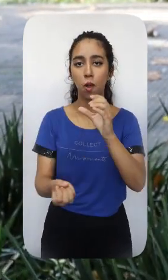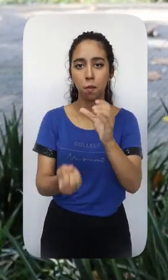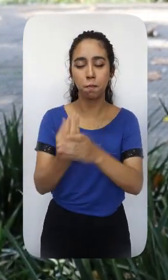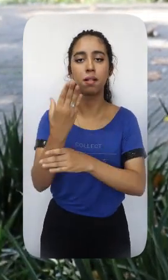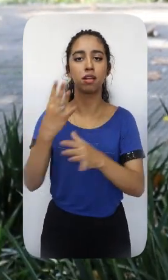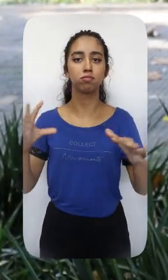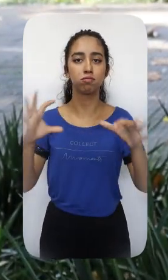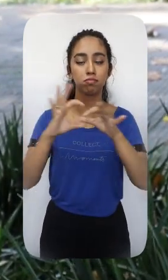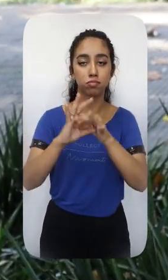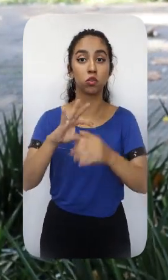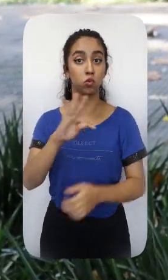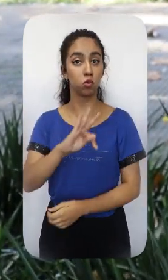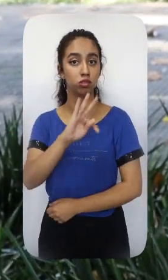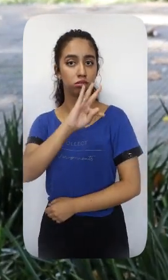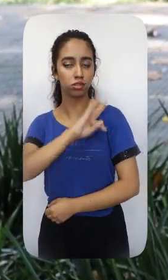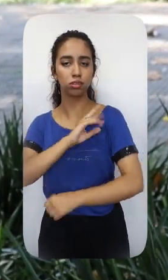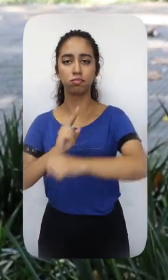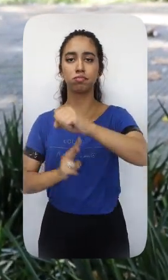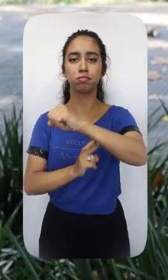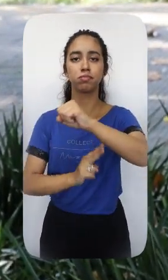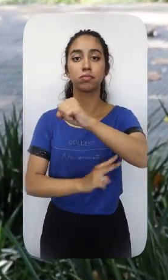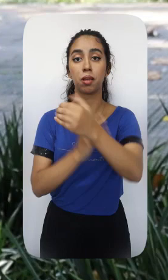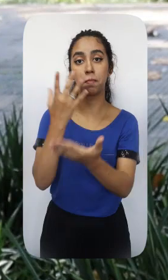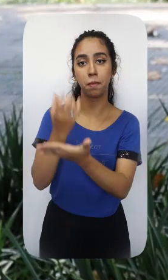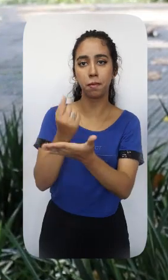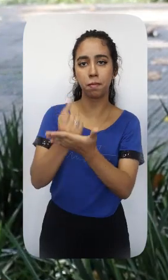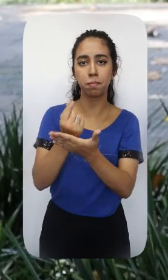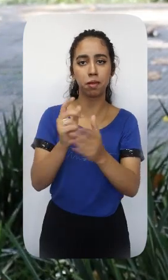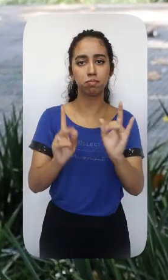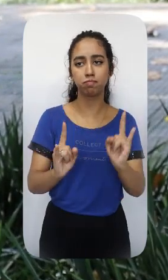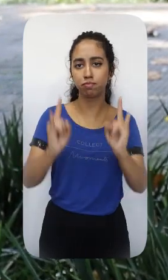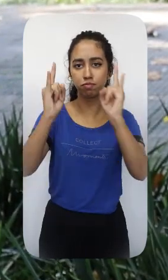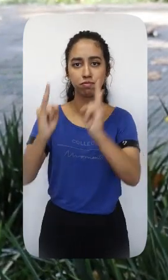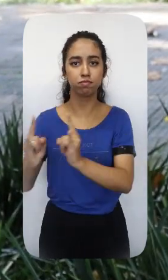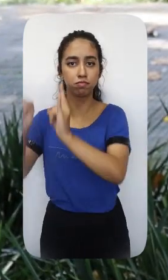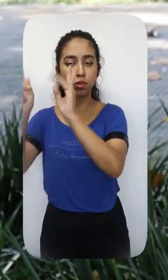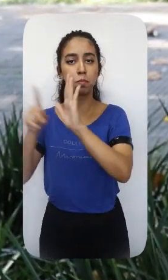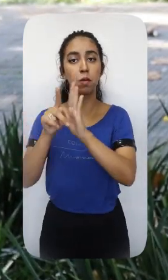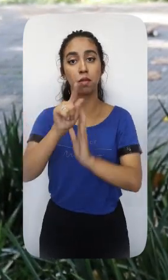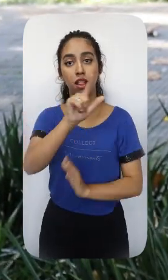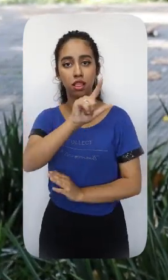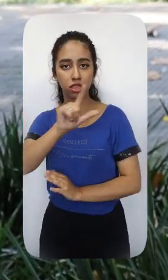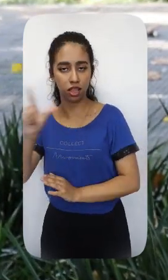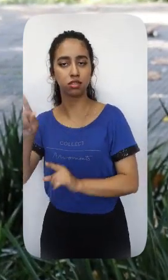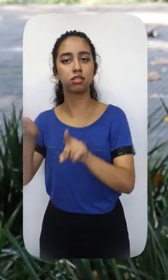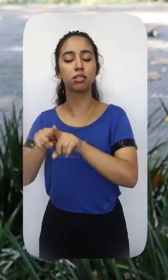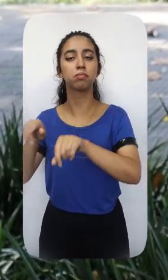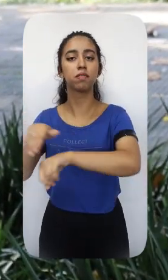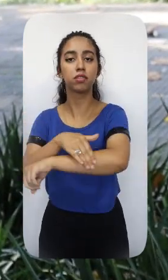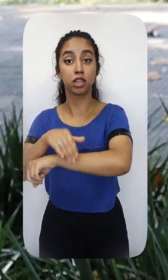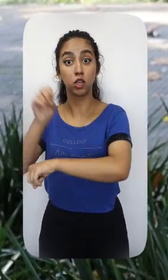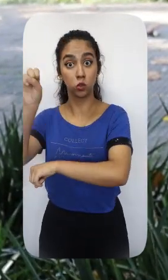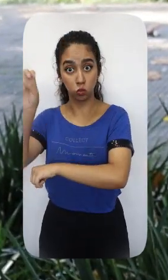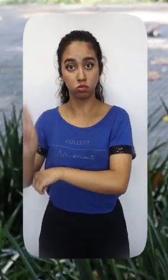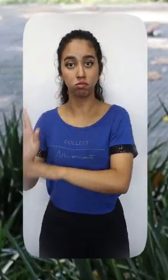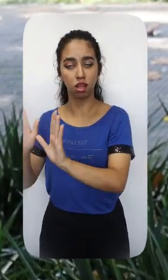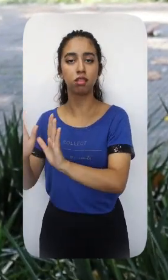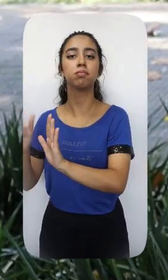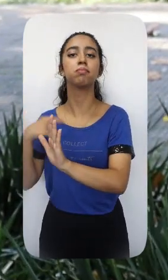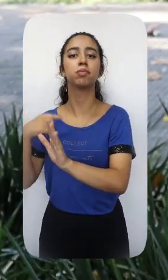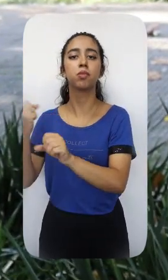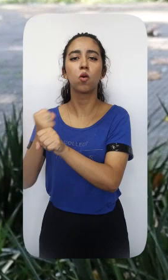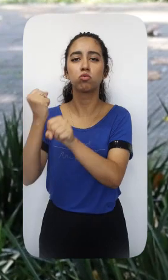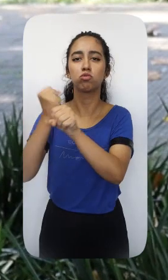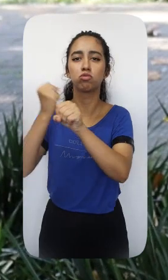para a construção do Complexo Viário do alto TT que inclui a implantação de alças de saída do trecho Leste do Rodonel Mário Covas em